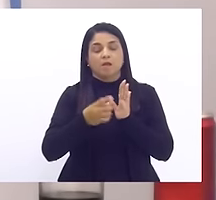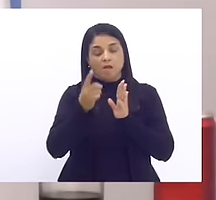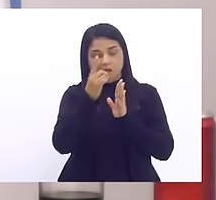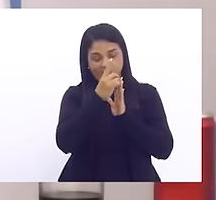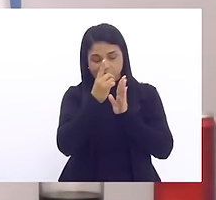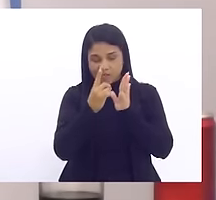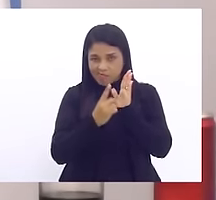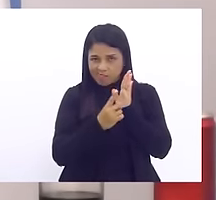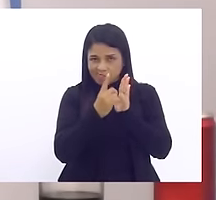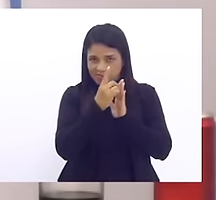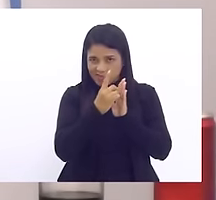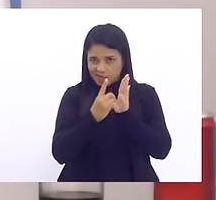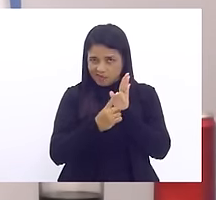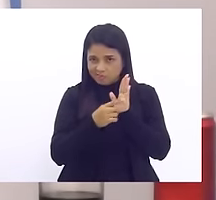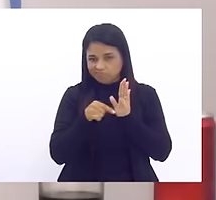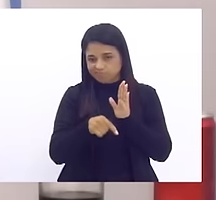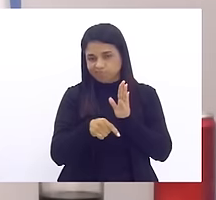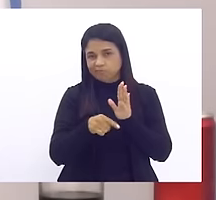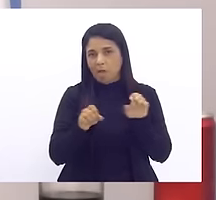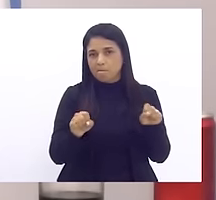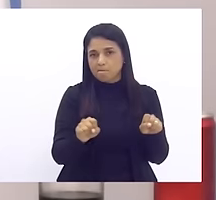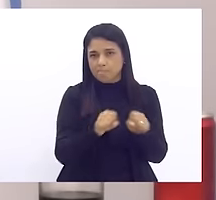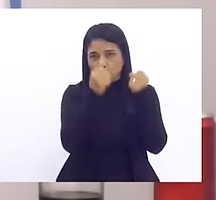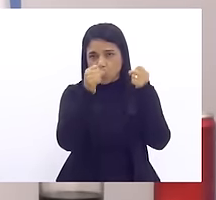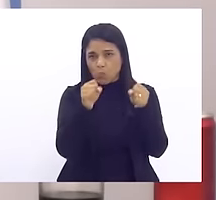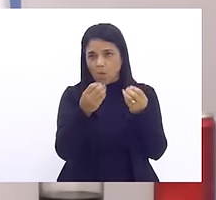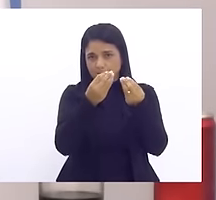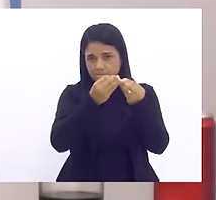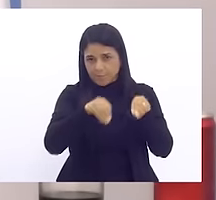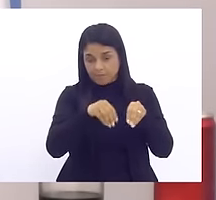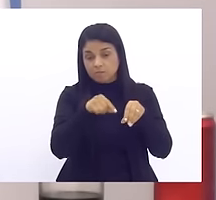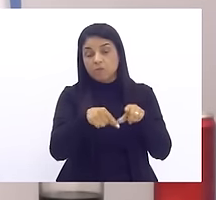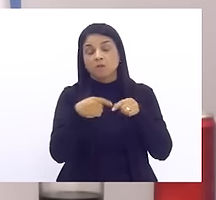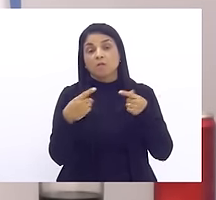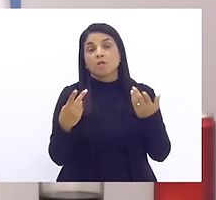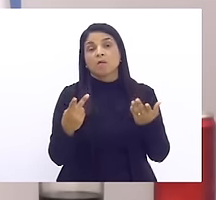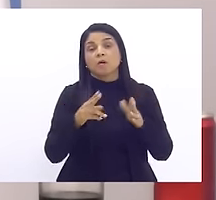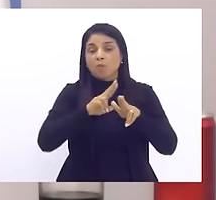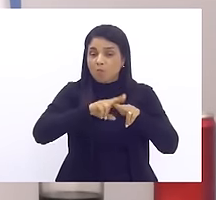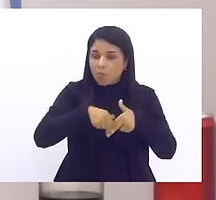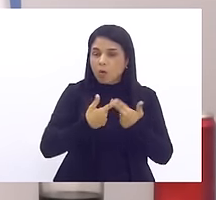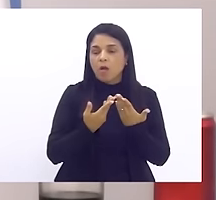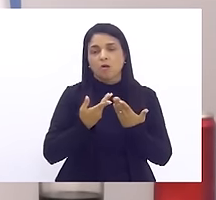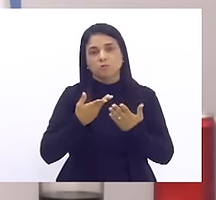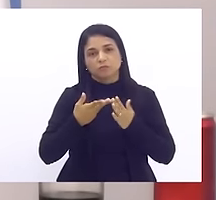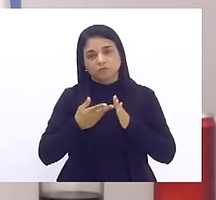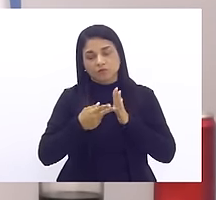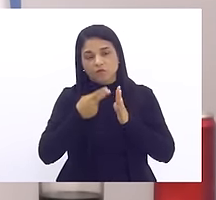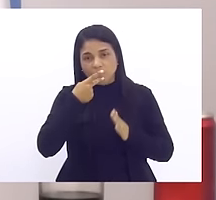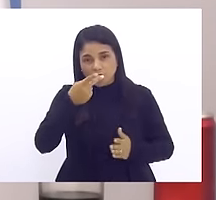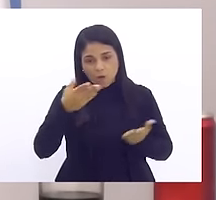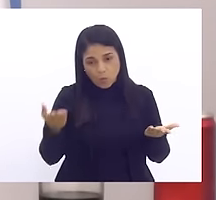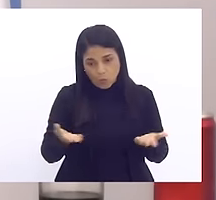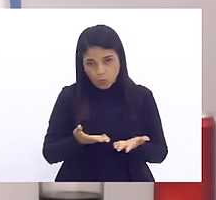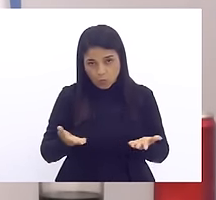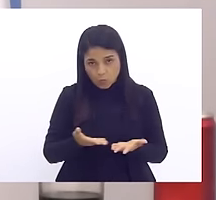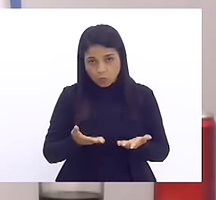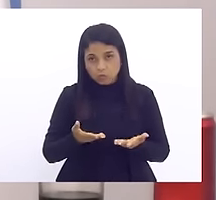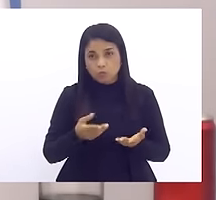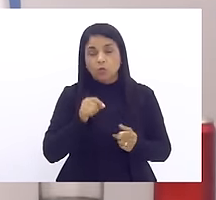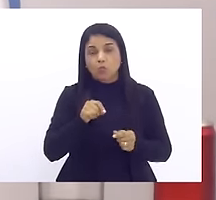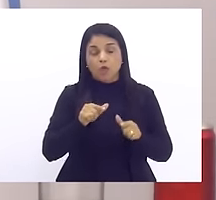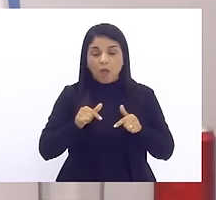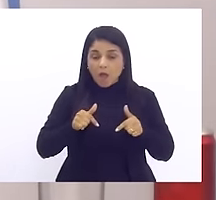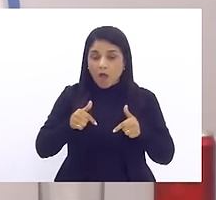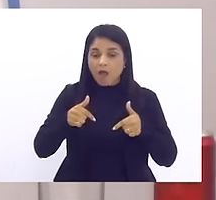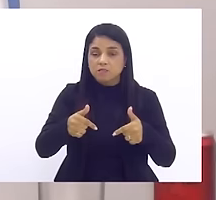para o ralo por conta do que tá acontecendo que tá sendo revelado aqui de como se dá sobretudo a